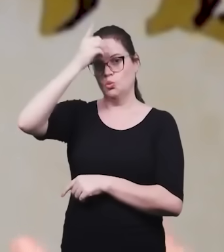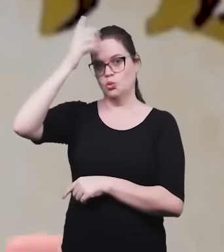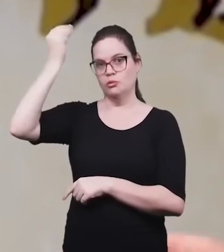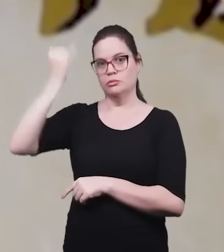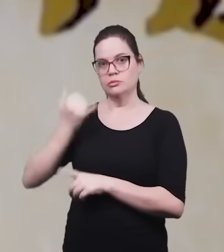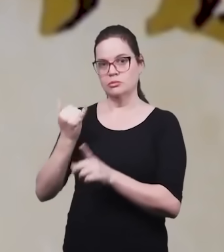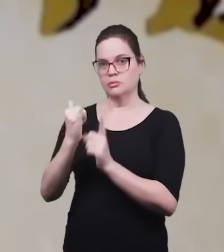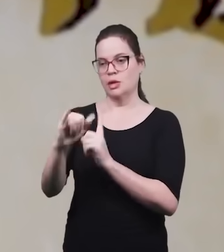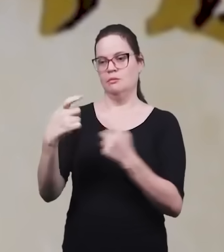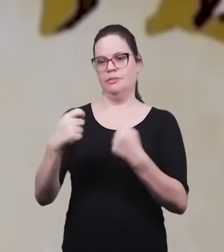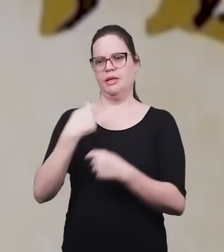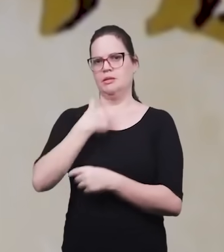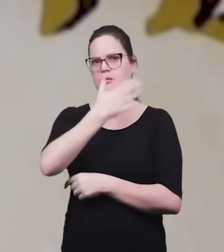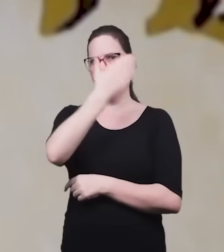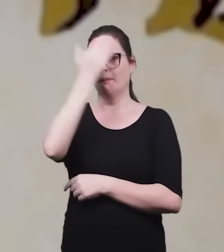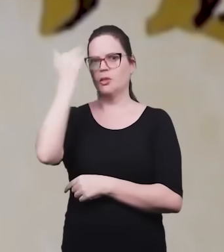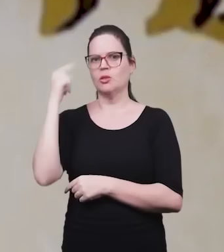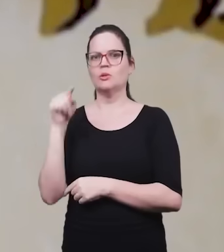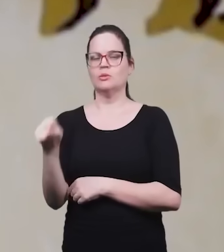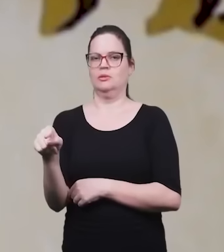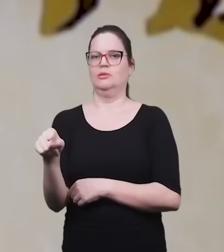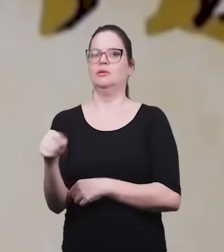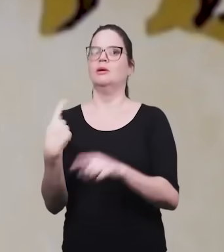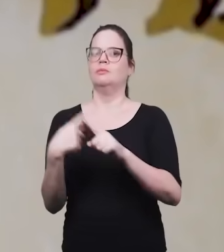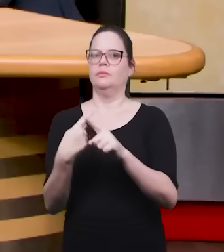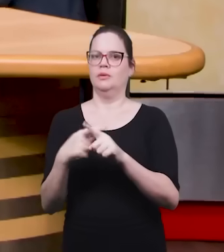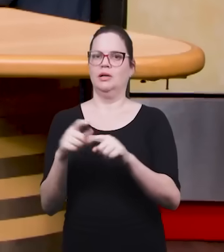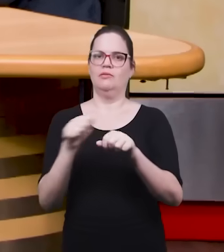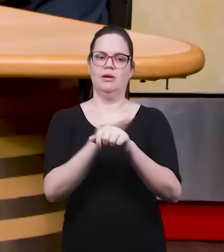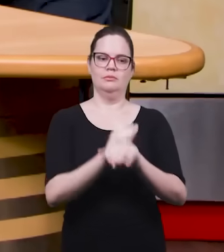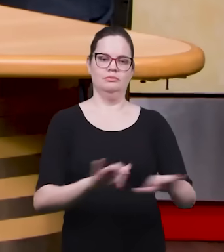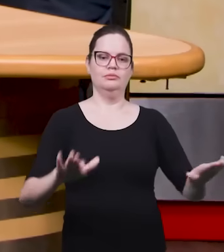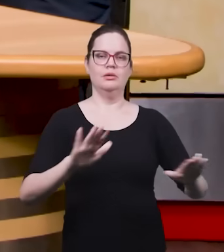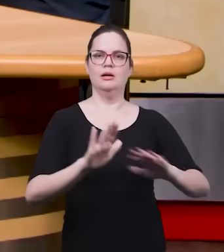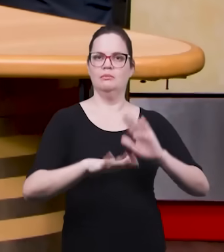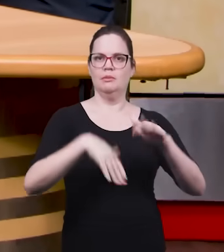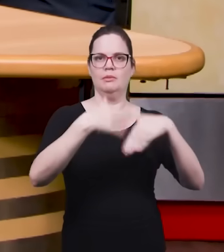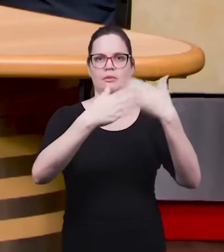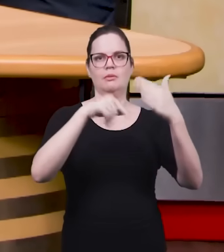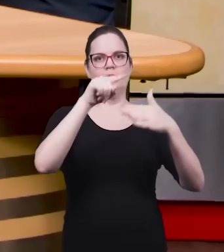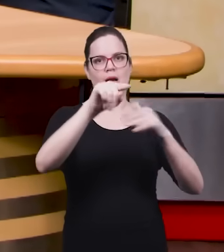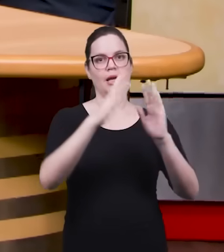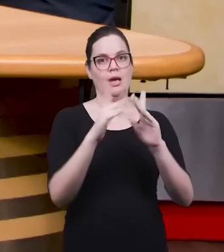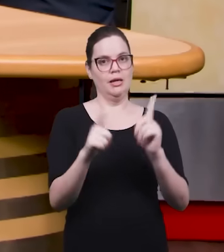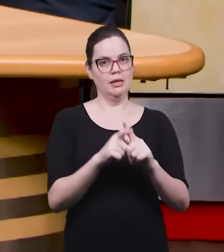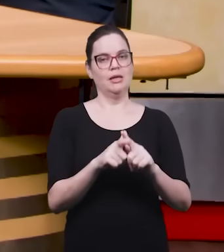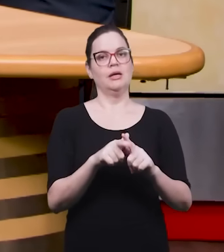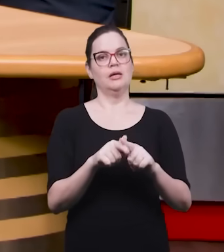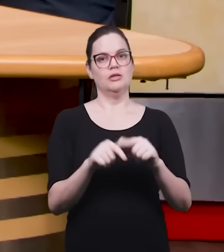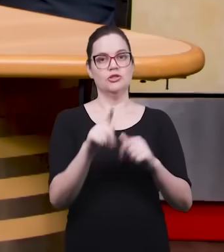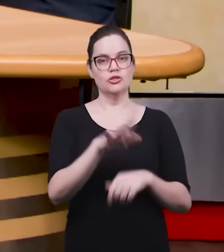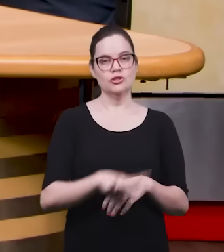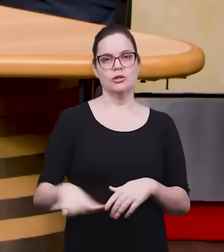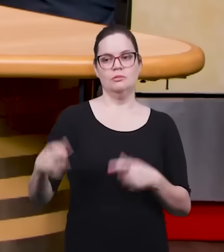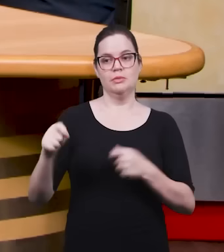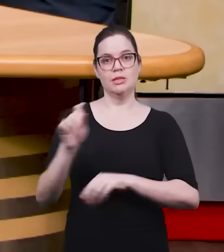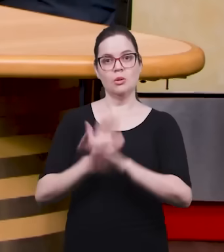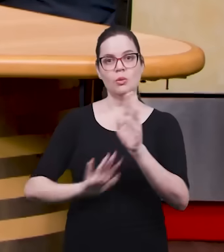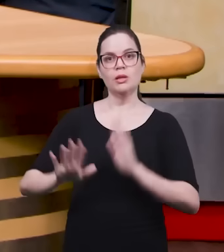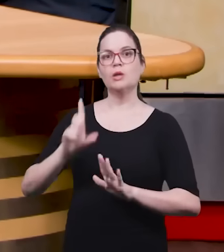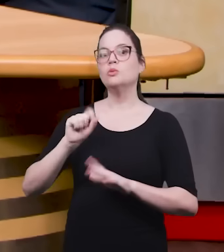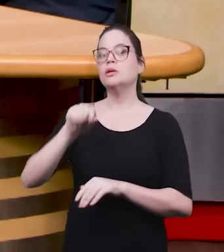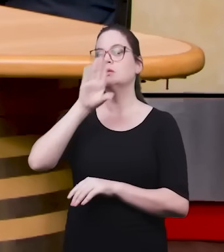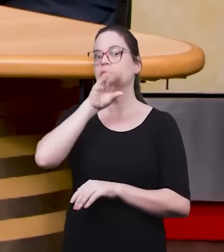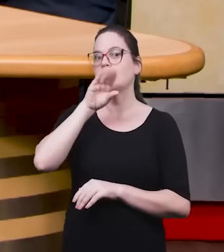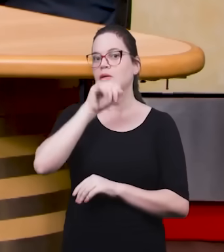muita sabedoria, porque agora para a edificação. Vamos lá, aí é importante. Né? Esse aspecto é importante. É o cuidado que se tem que ter na interpretação